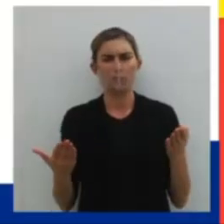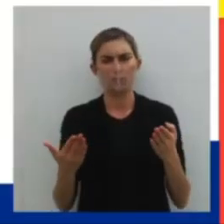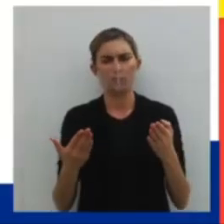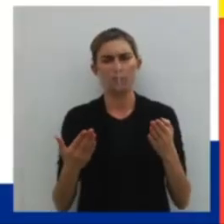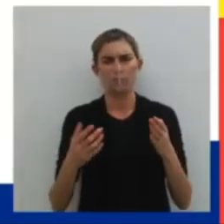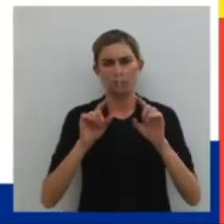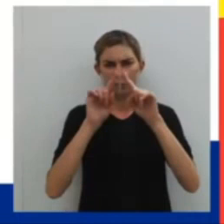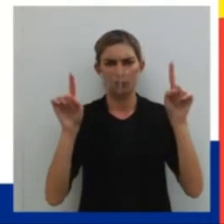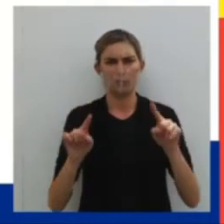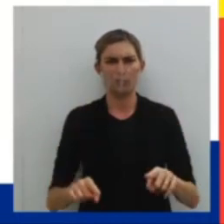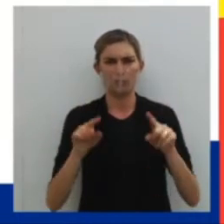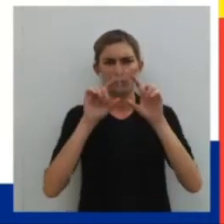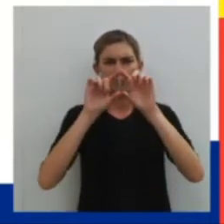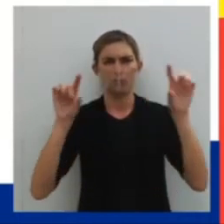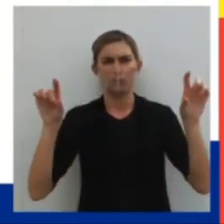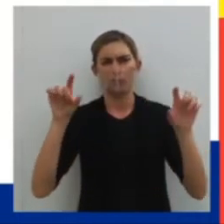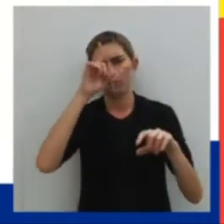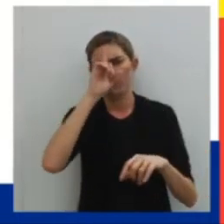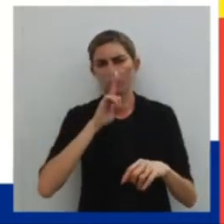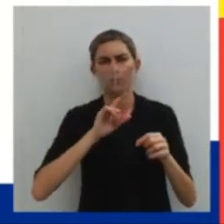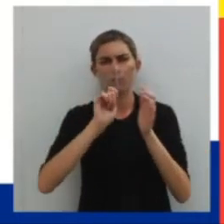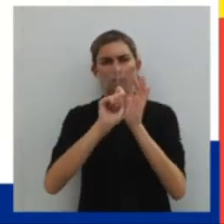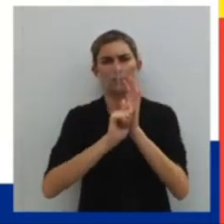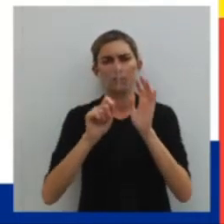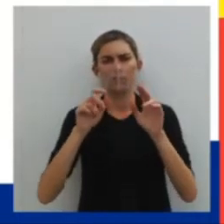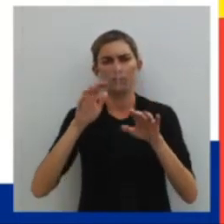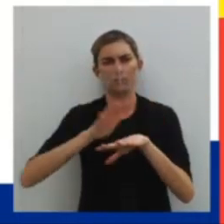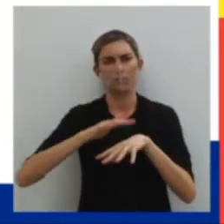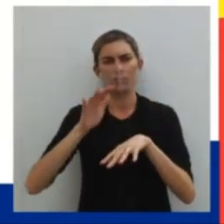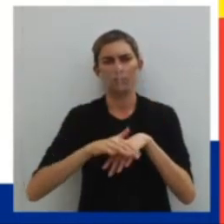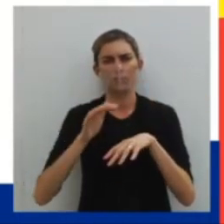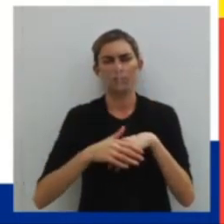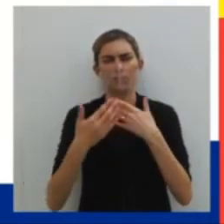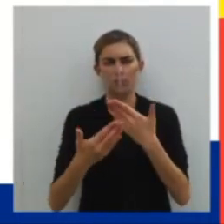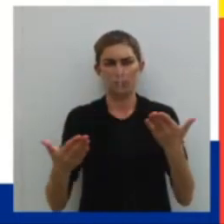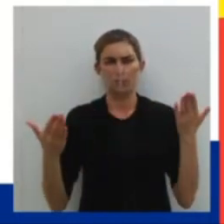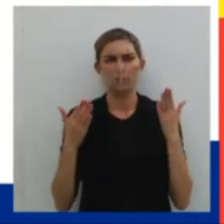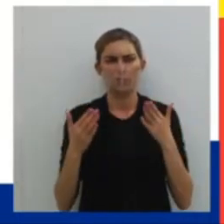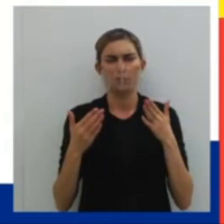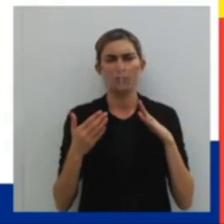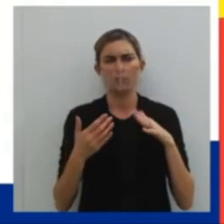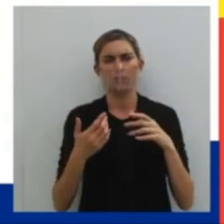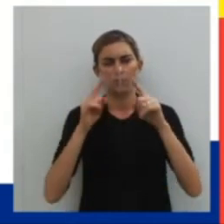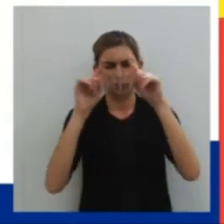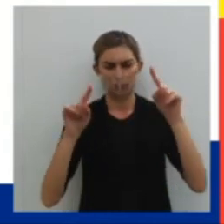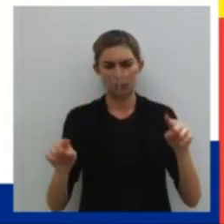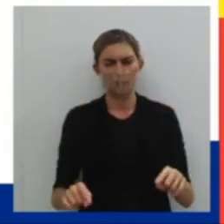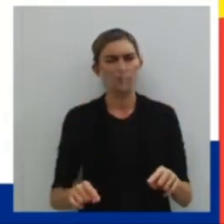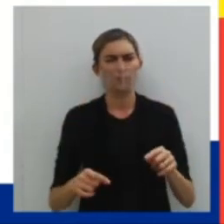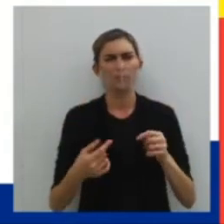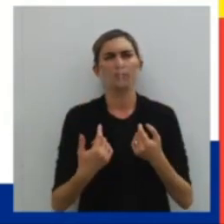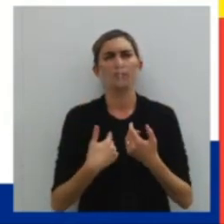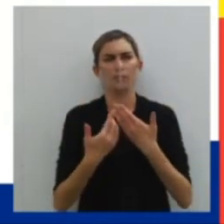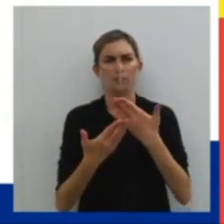essa linha em amarelo aí é escrita em matematiquês. Já as linhas escritas em